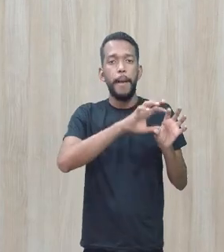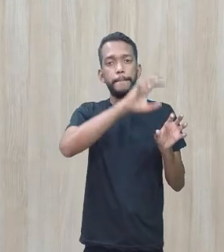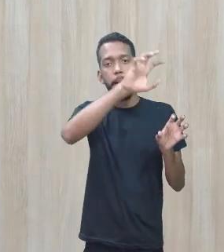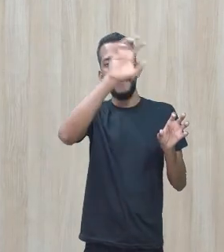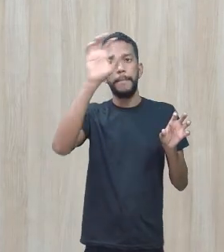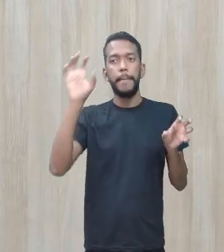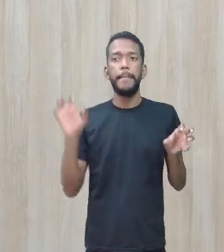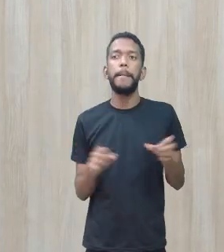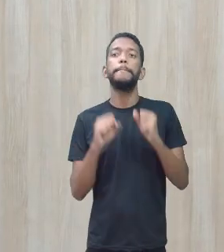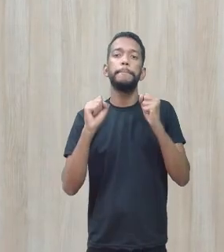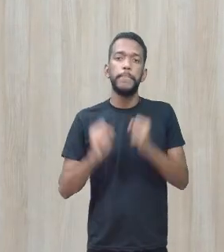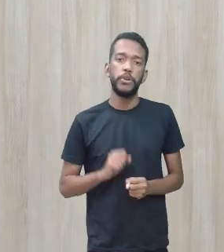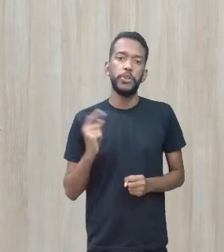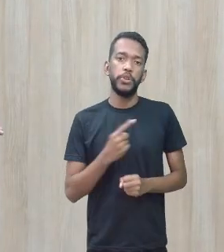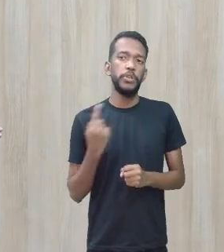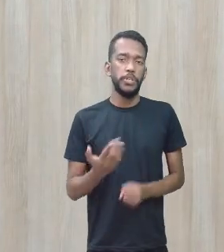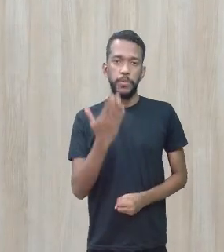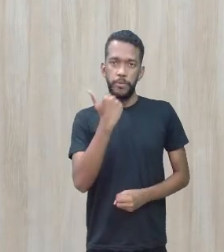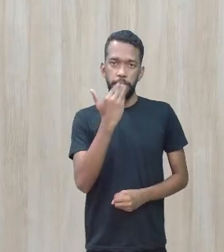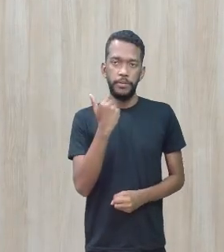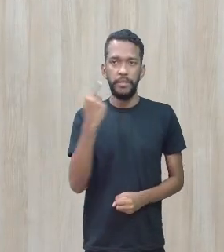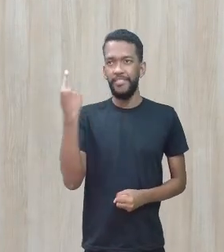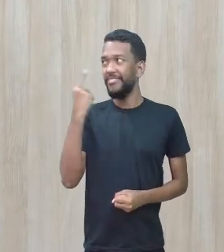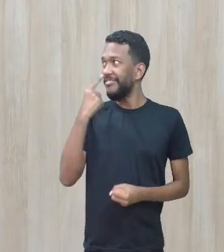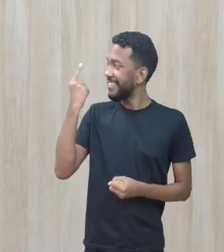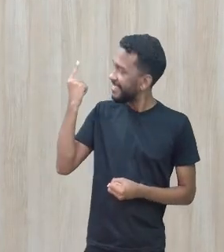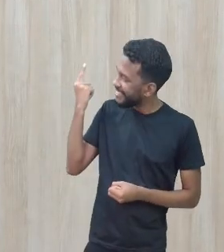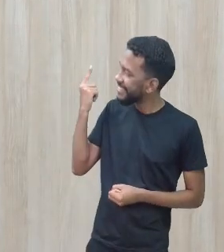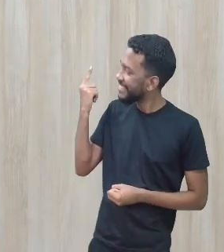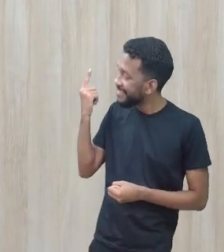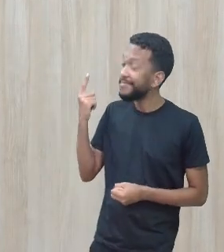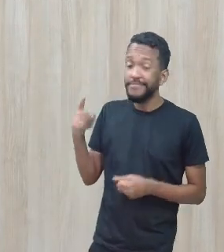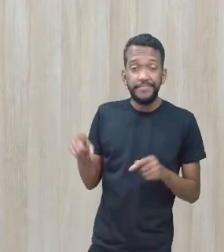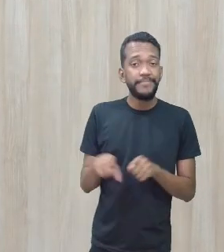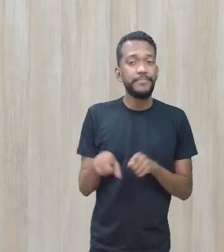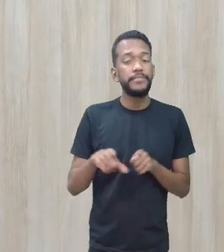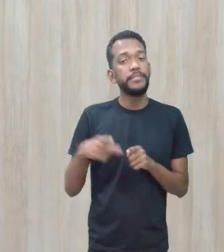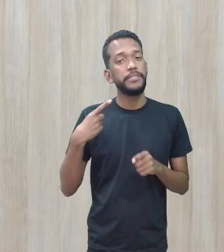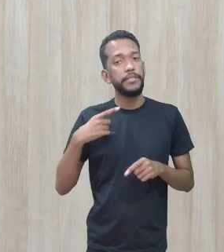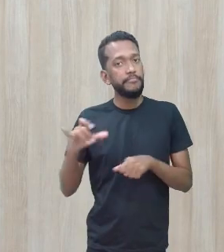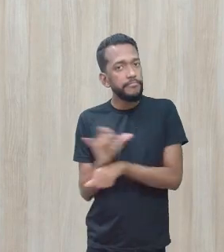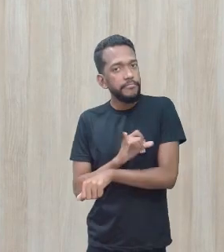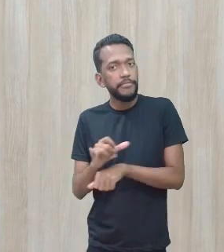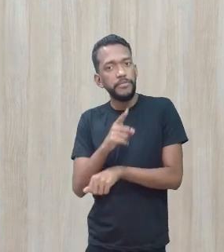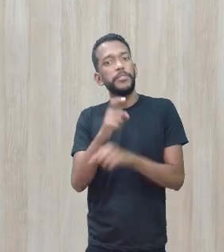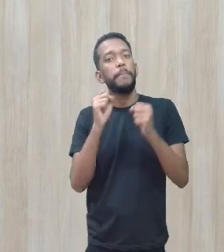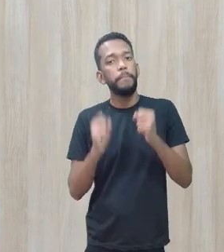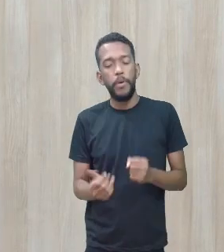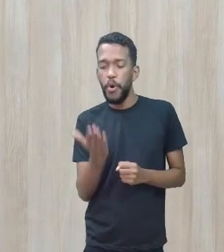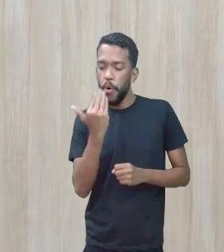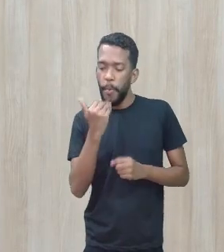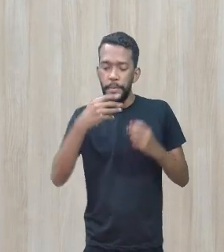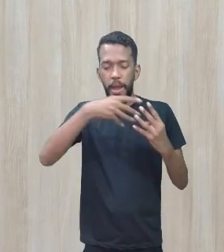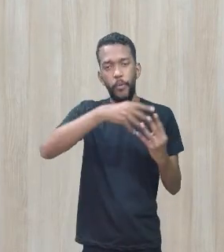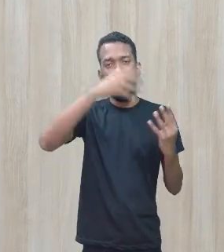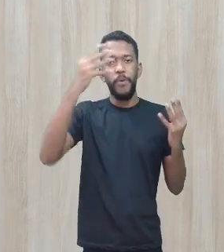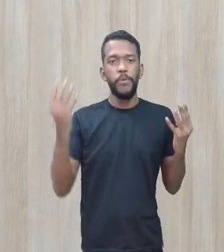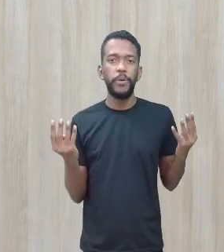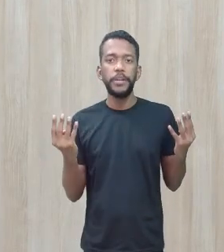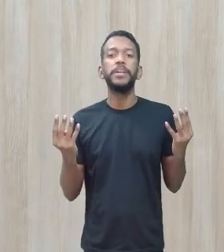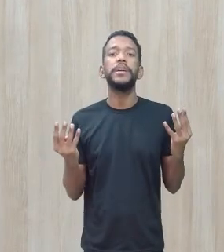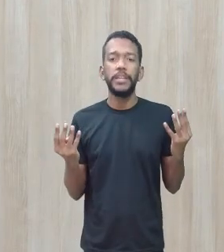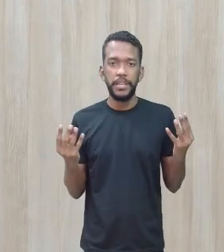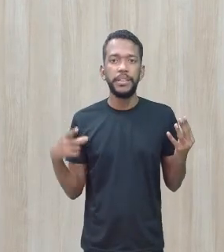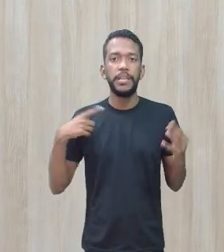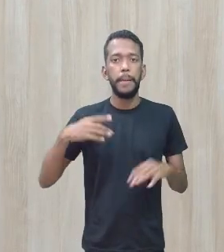colorida pode ser a nossa comida, né? Então, a ideia de brincar com essa noção de você comer um arco-íris é que quanto